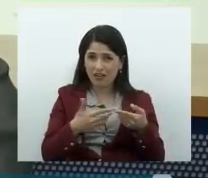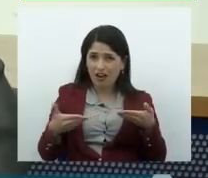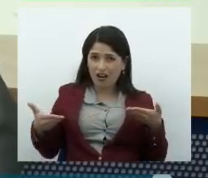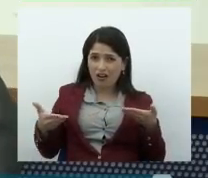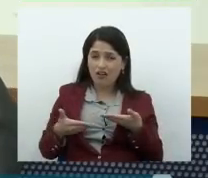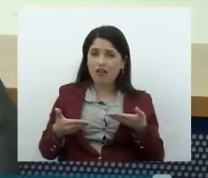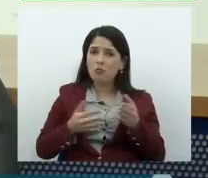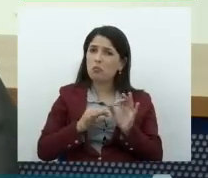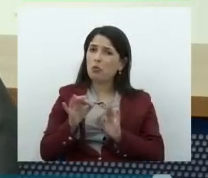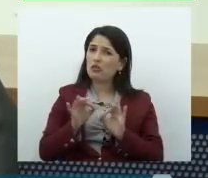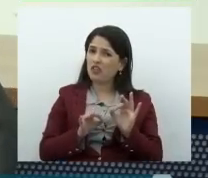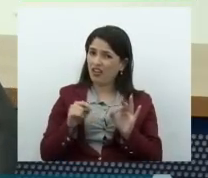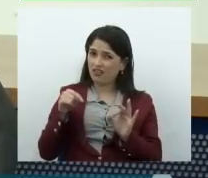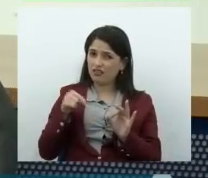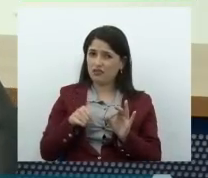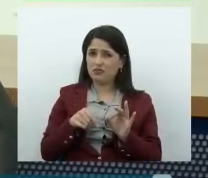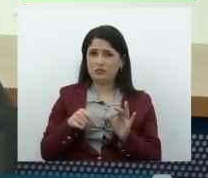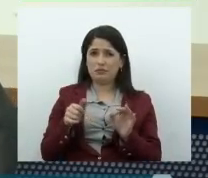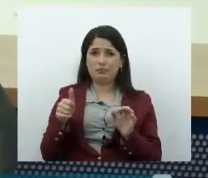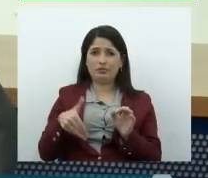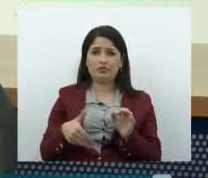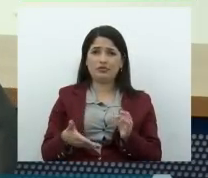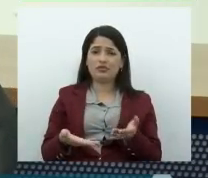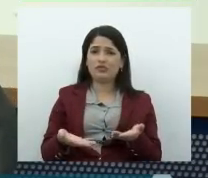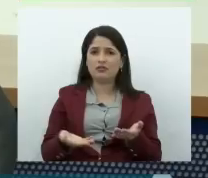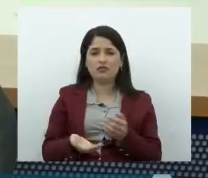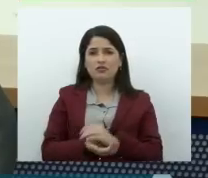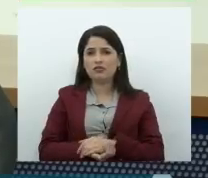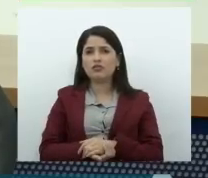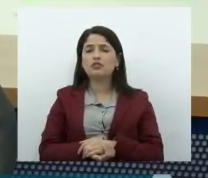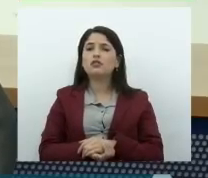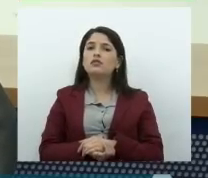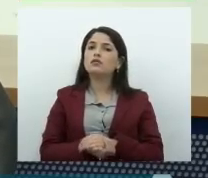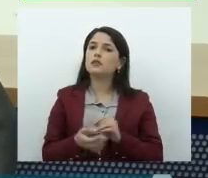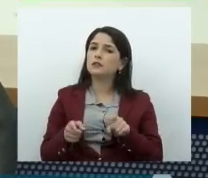Também, na questão da malha viária, vamos criar um plano diretor para